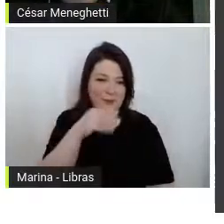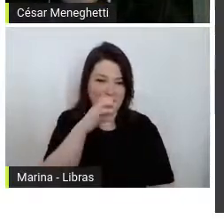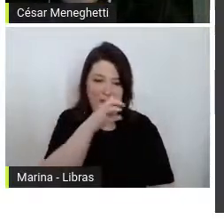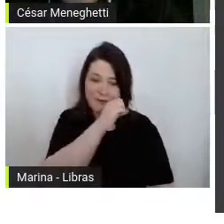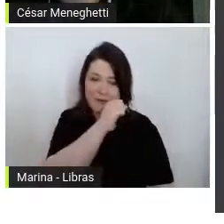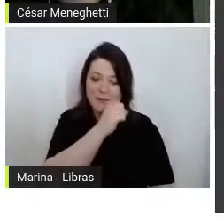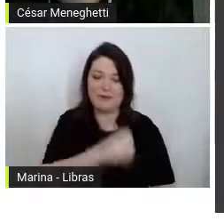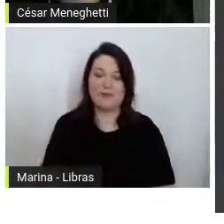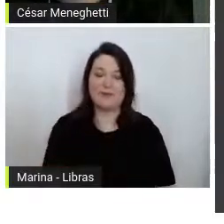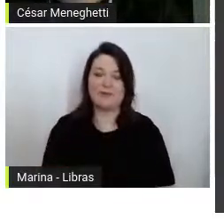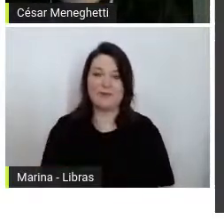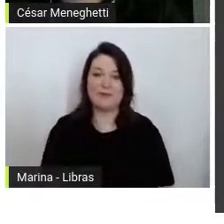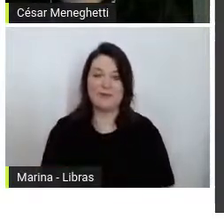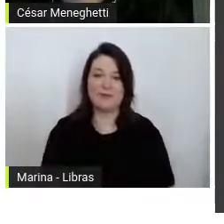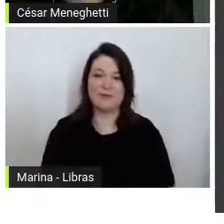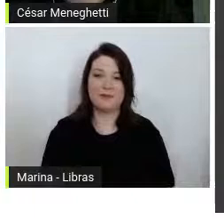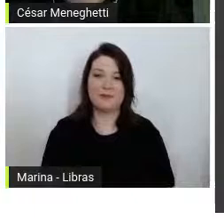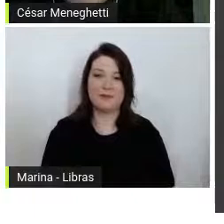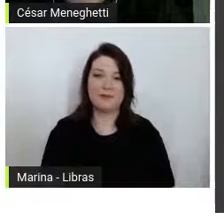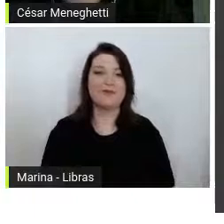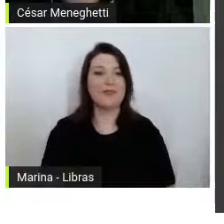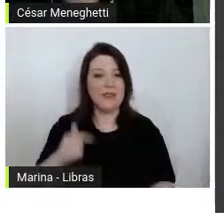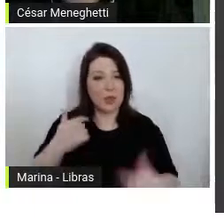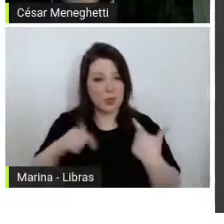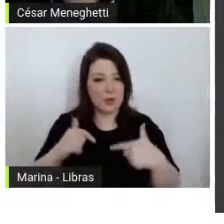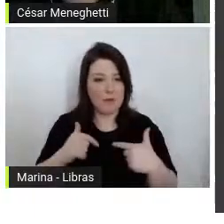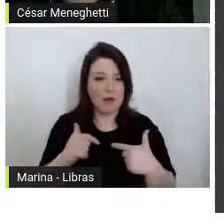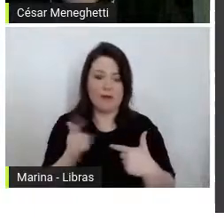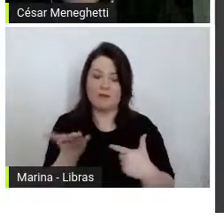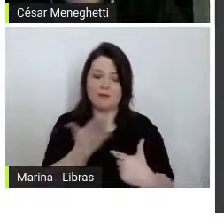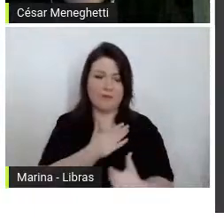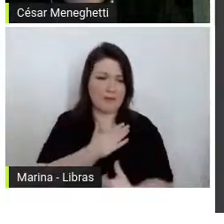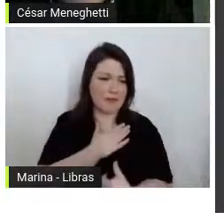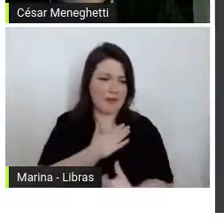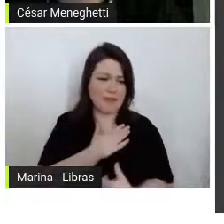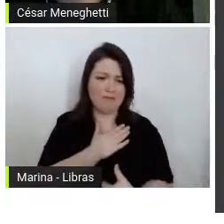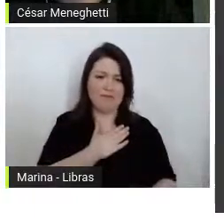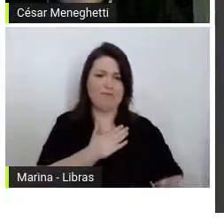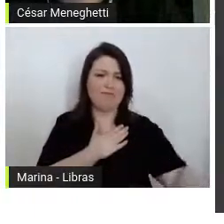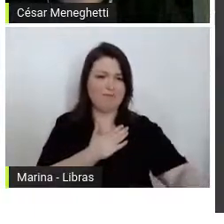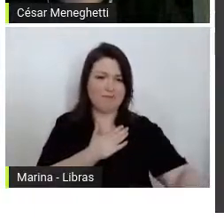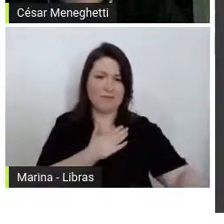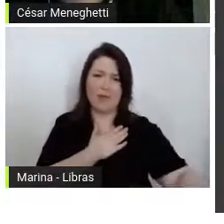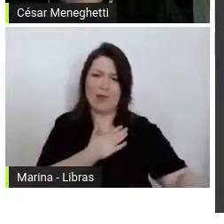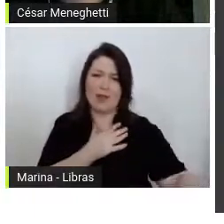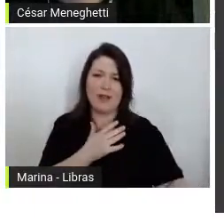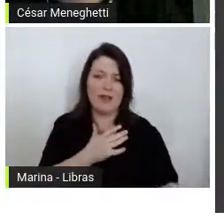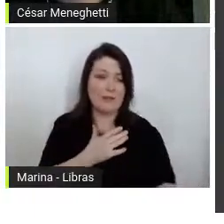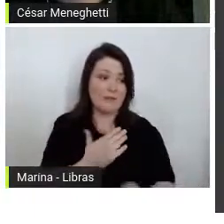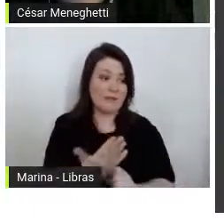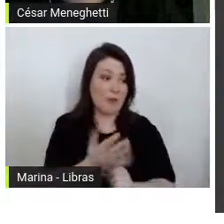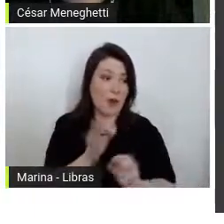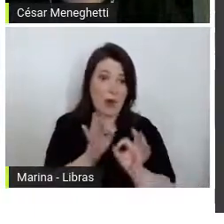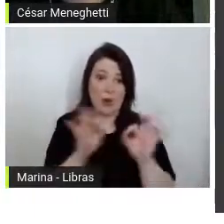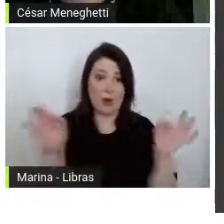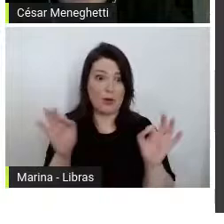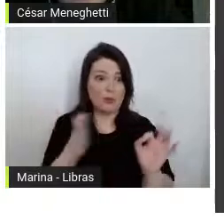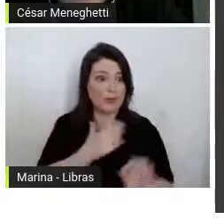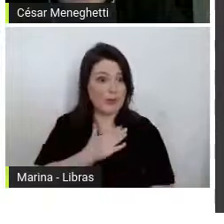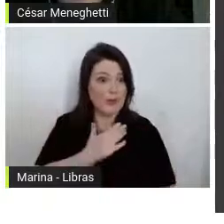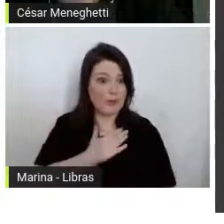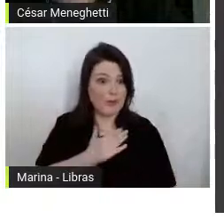agora esse trabalho para mim foi um divisor de águas na minha vida e na minha carreira,